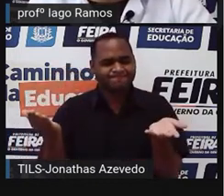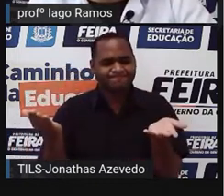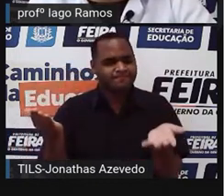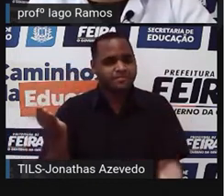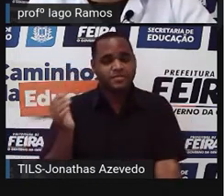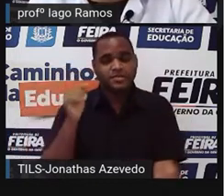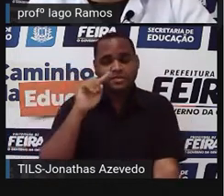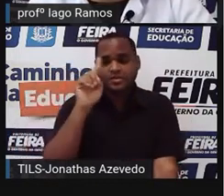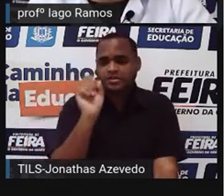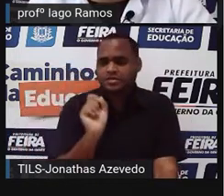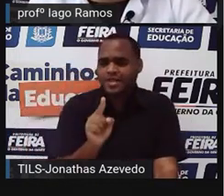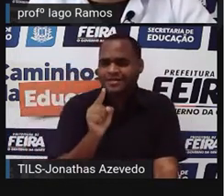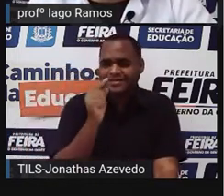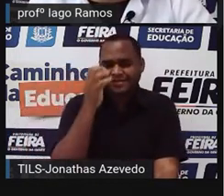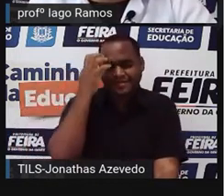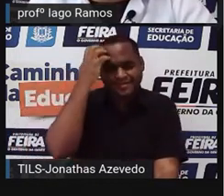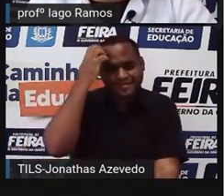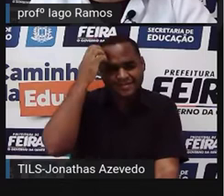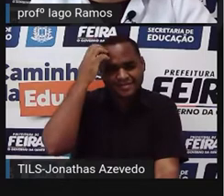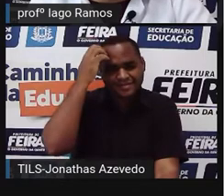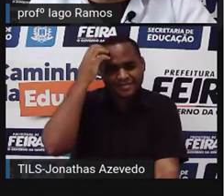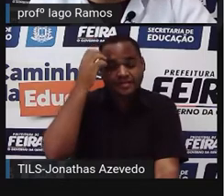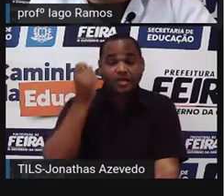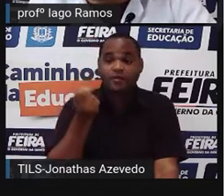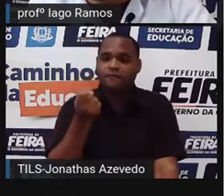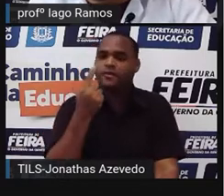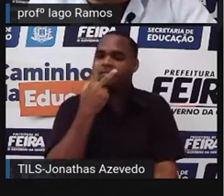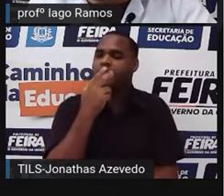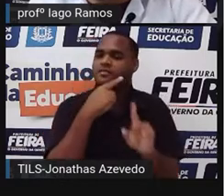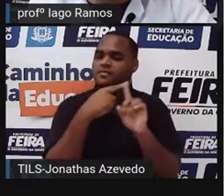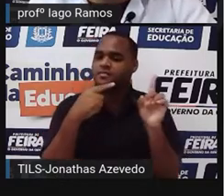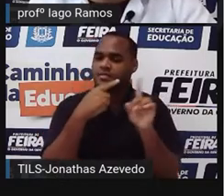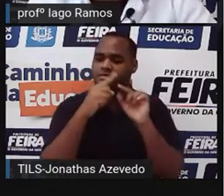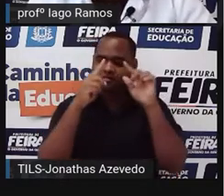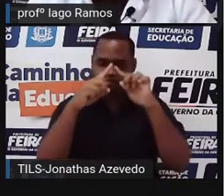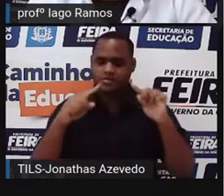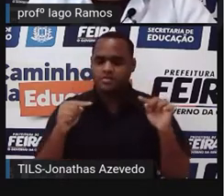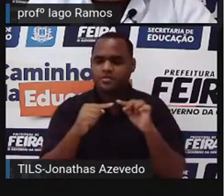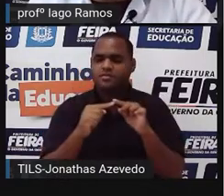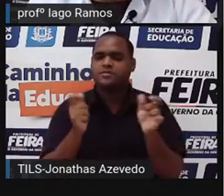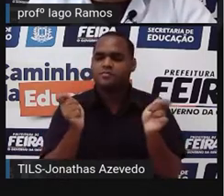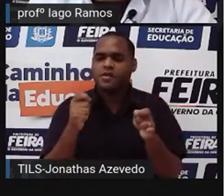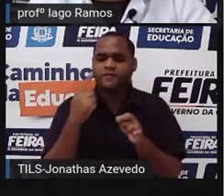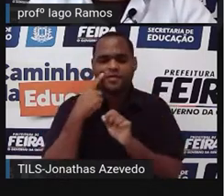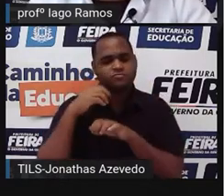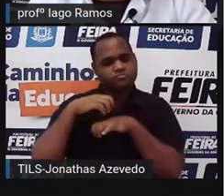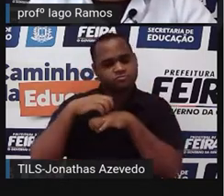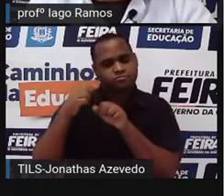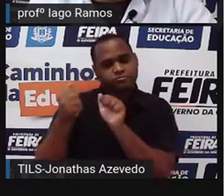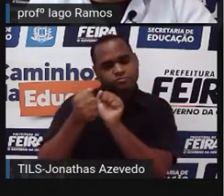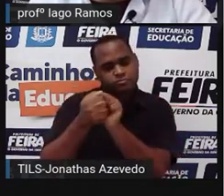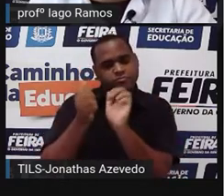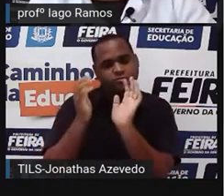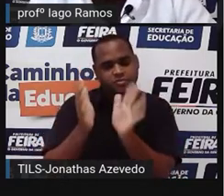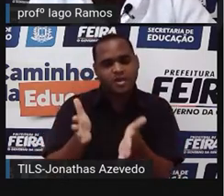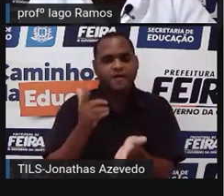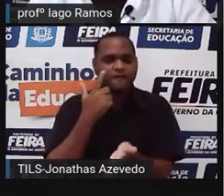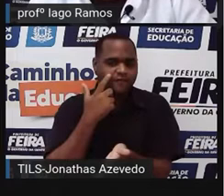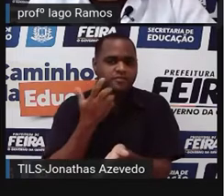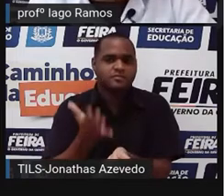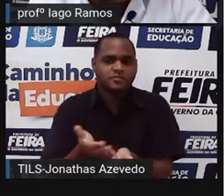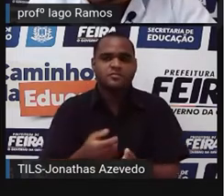Para mim é um pouco estranho ainda. Agora, essa parte de semelhança de triângulos, eu acompanhei uma aula aí que a gente viu